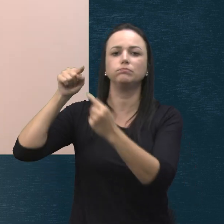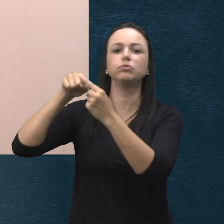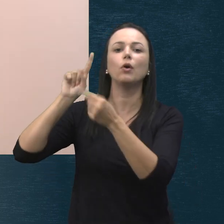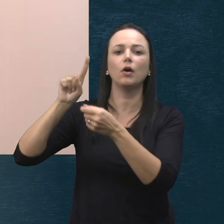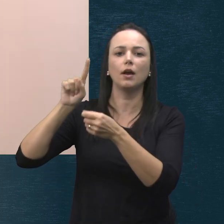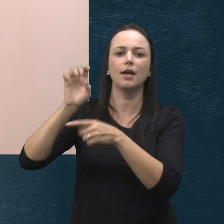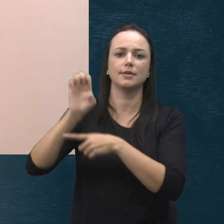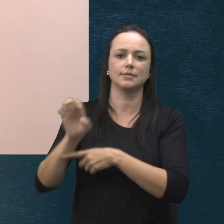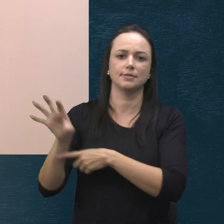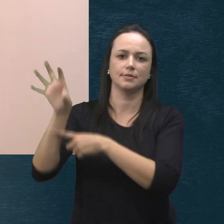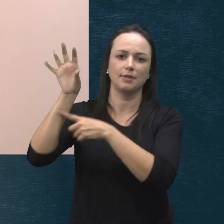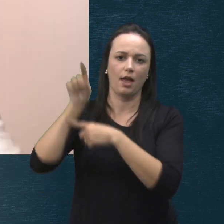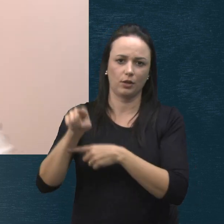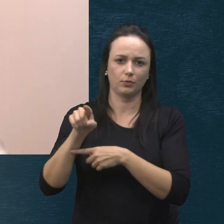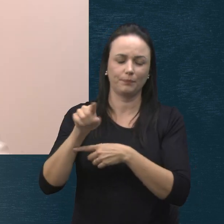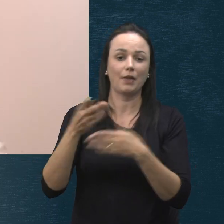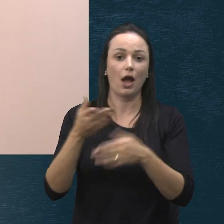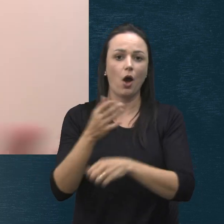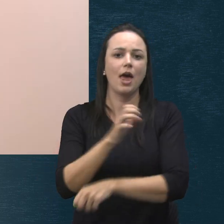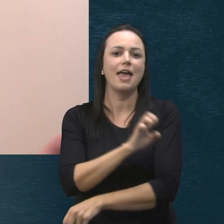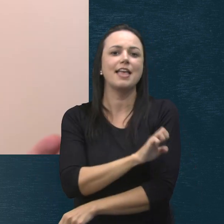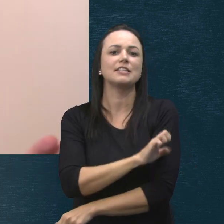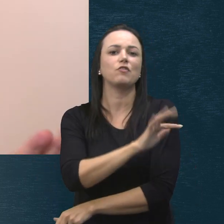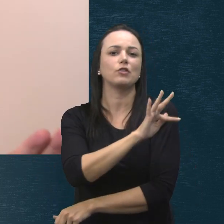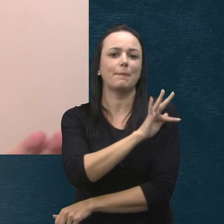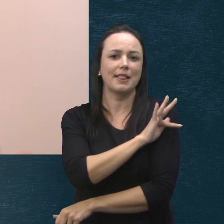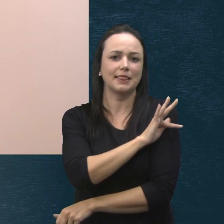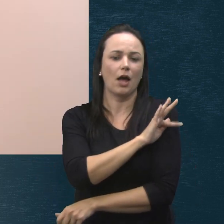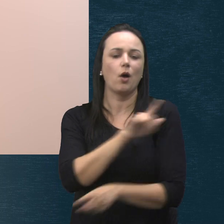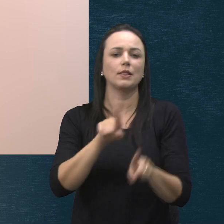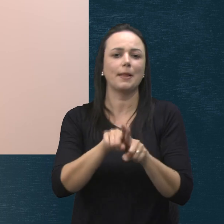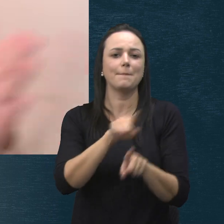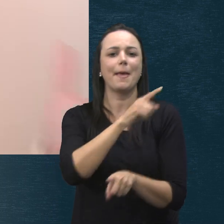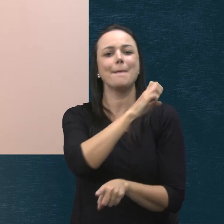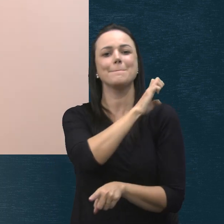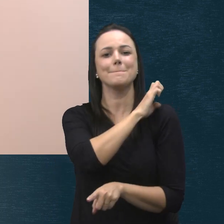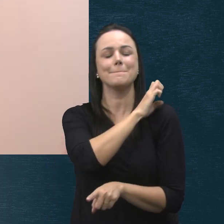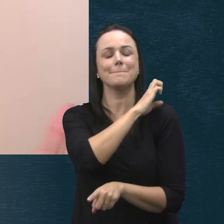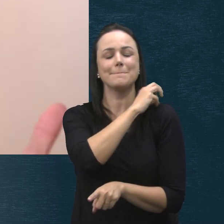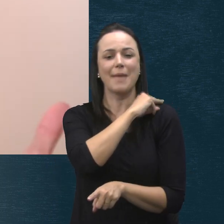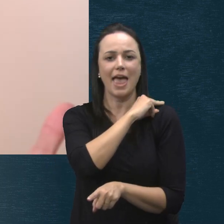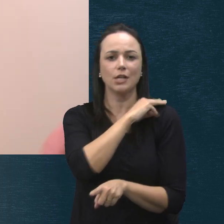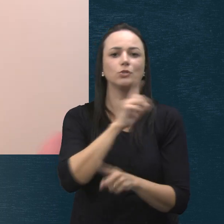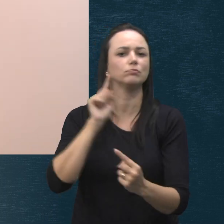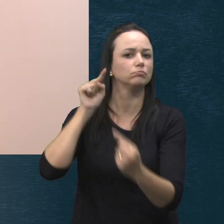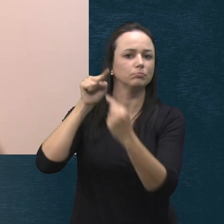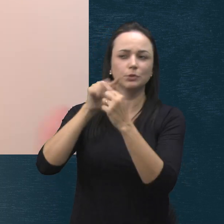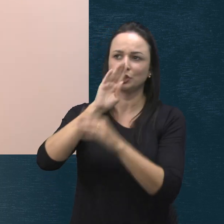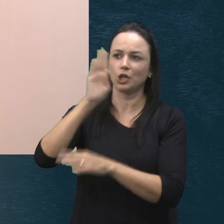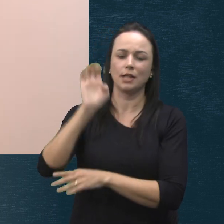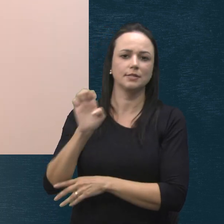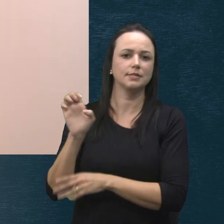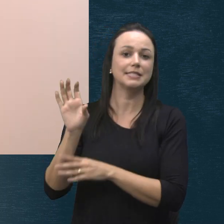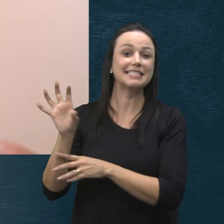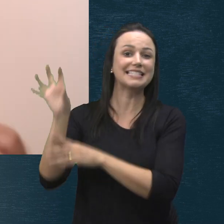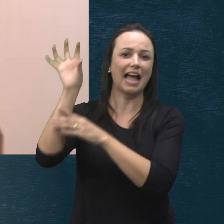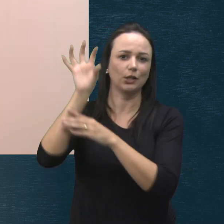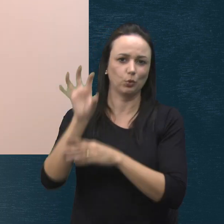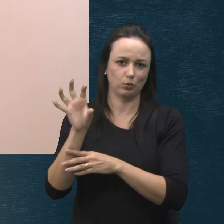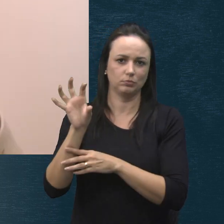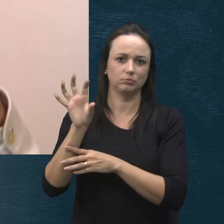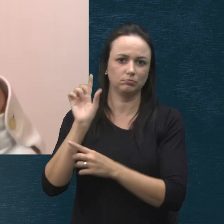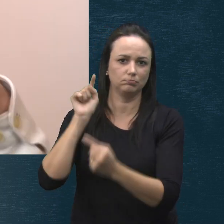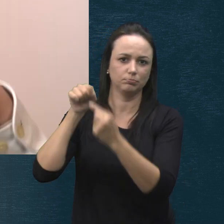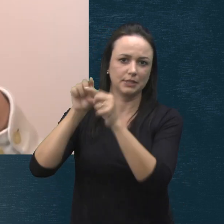ensino fundamental e médio, independentemente do município ter sistema, ele já está vinculado ao Conselho Estadual, ao sistema estadual. Então, quer